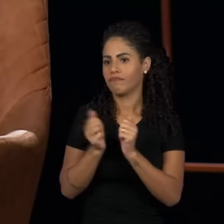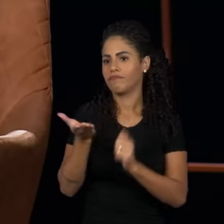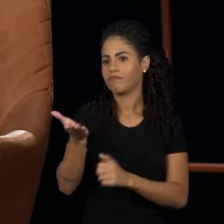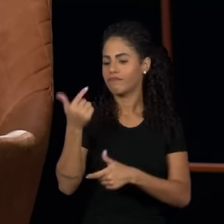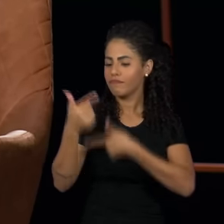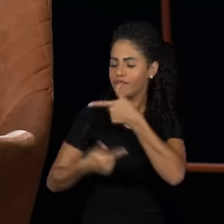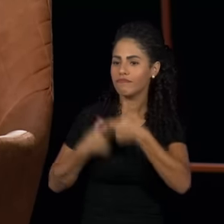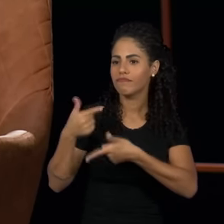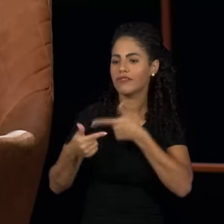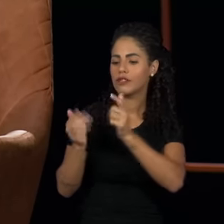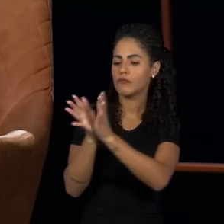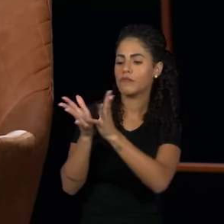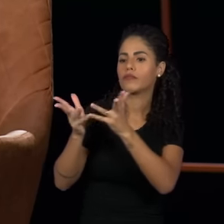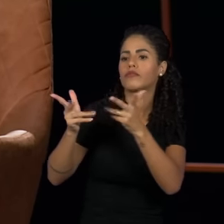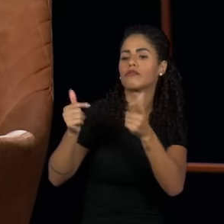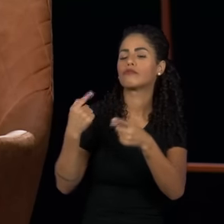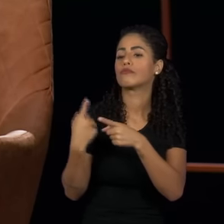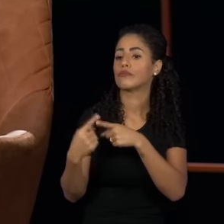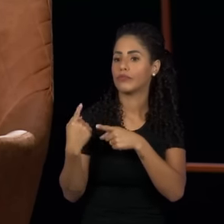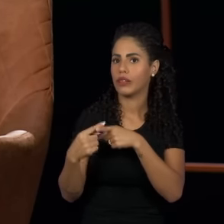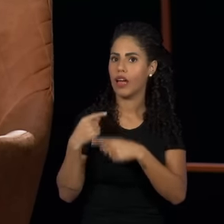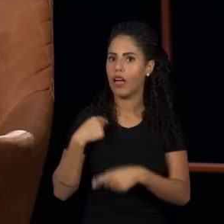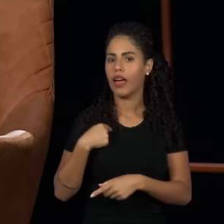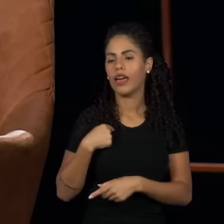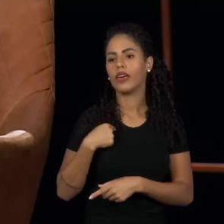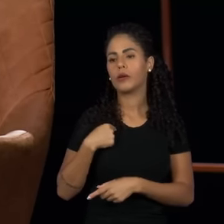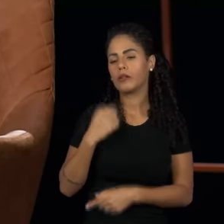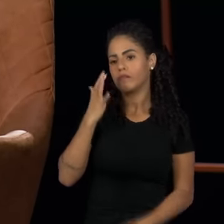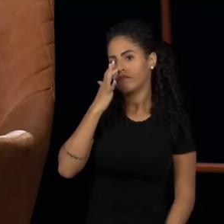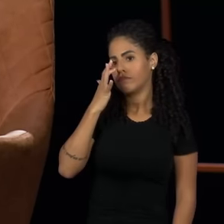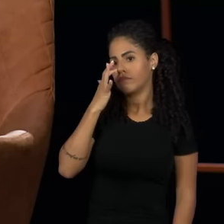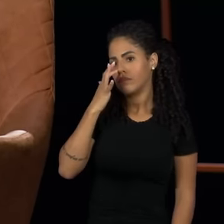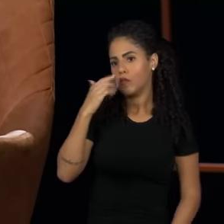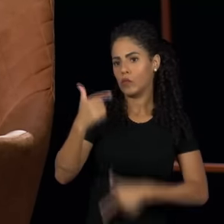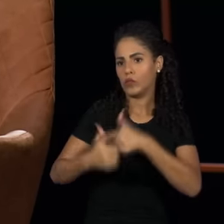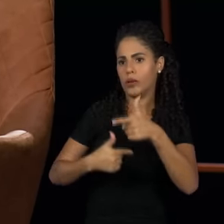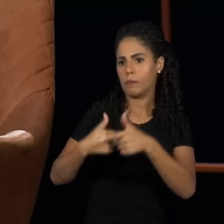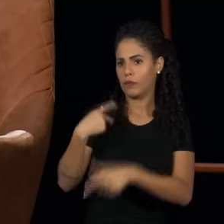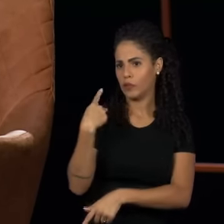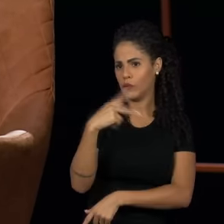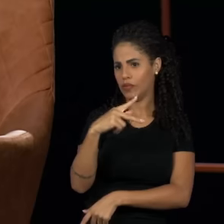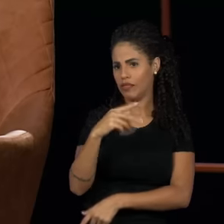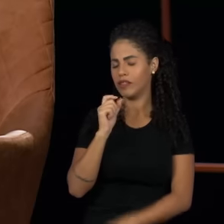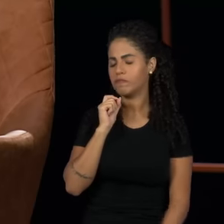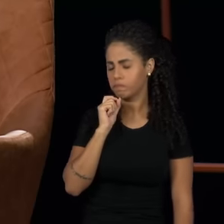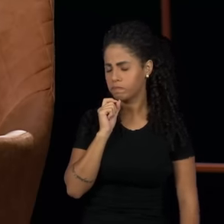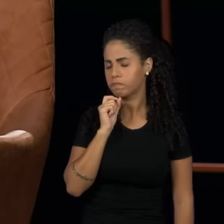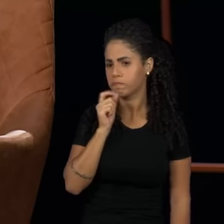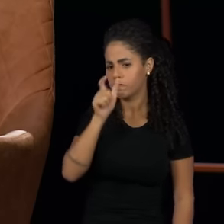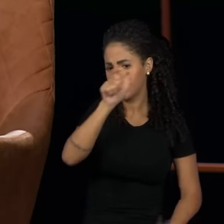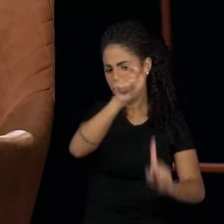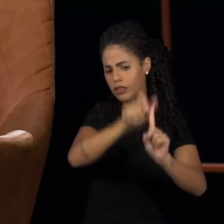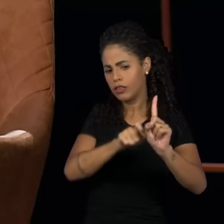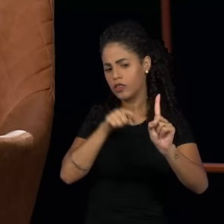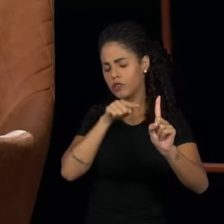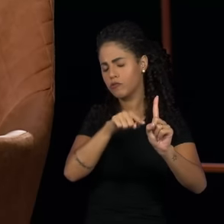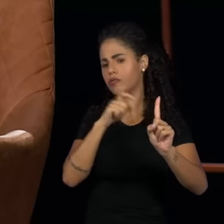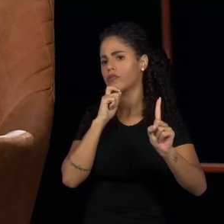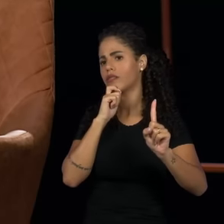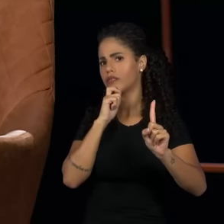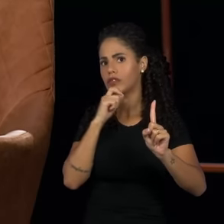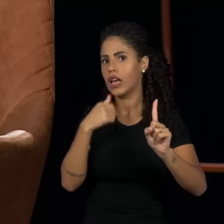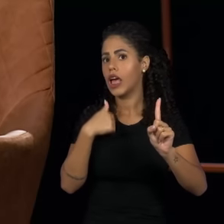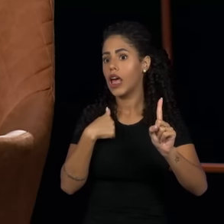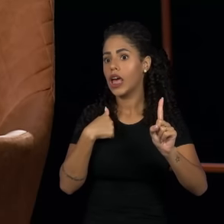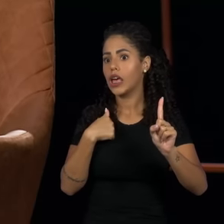maravilhoso, porque eu também tenho muita admiração pelo trabalho dele. Acho que ele, nesse papel, eu nunca